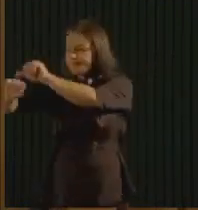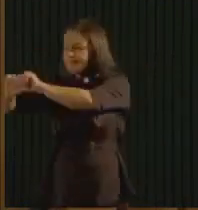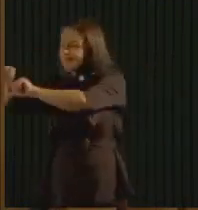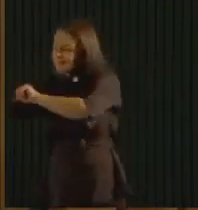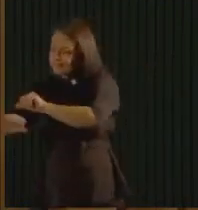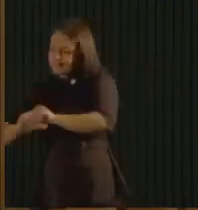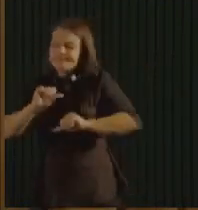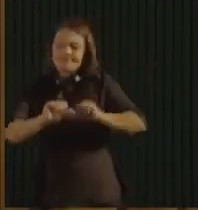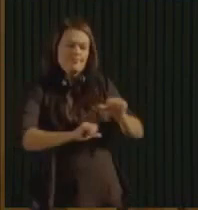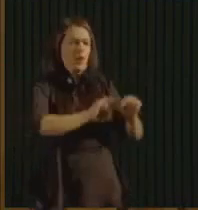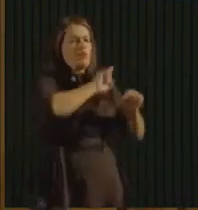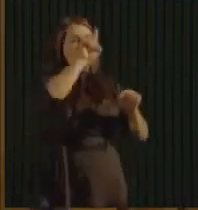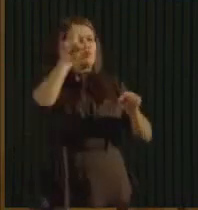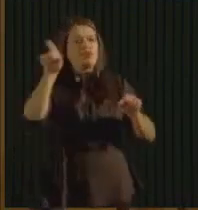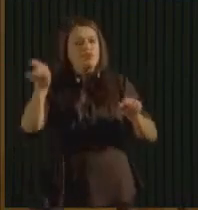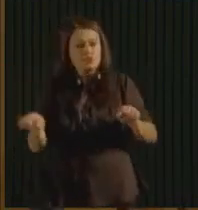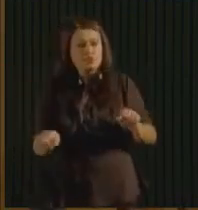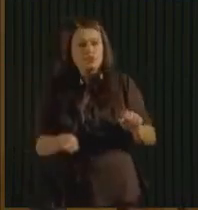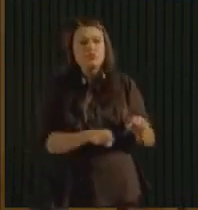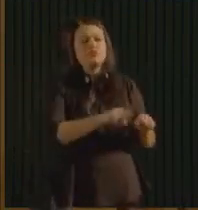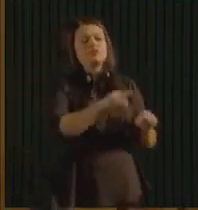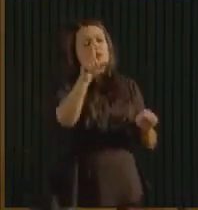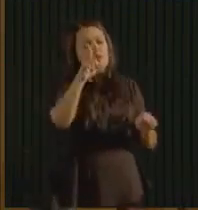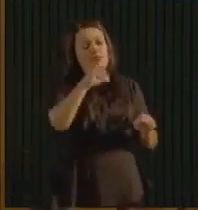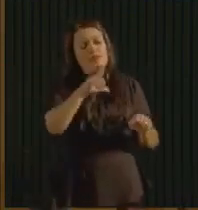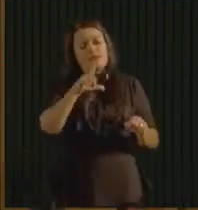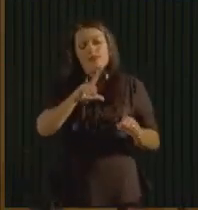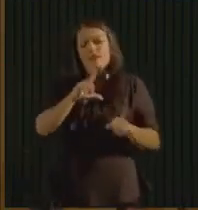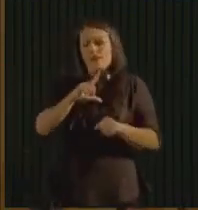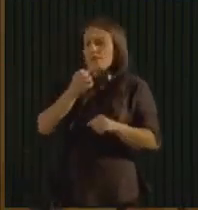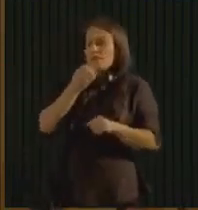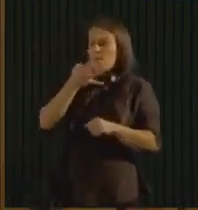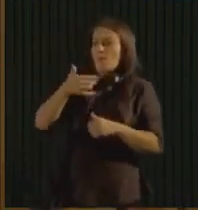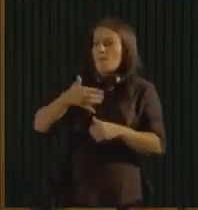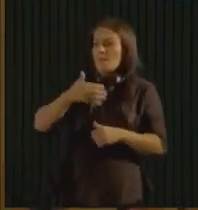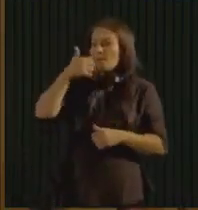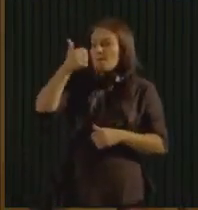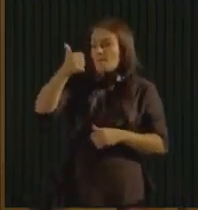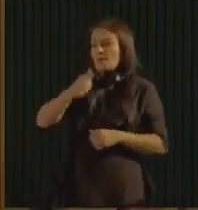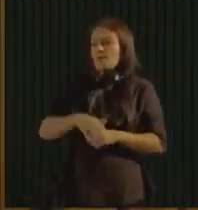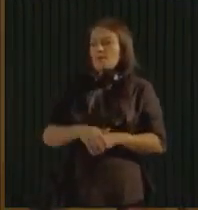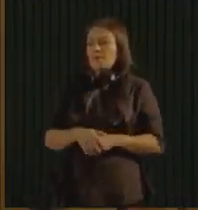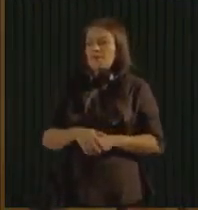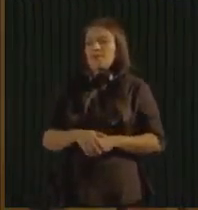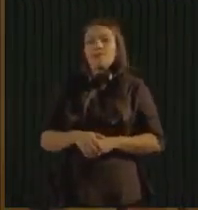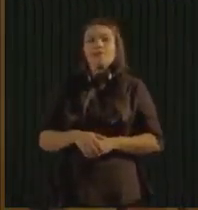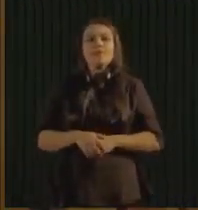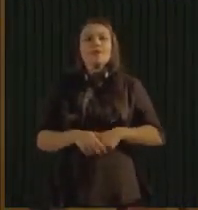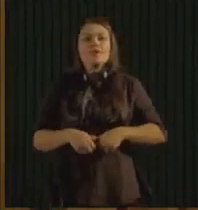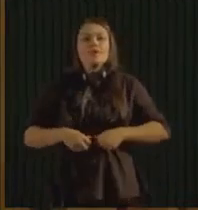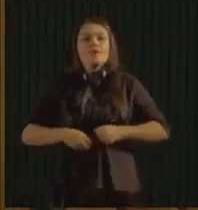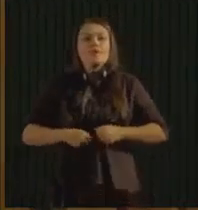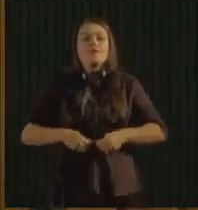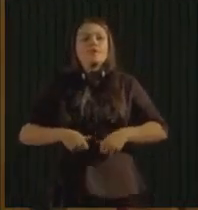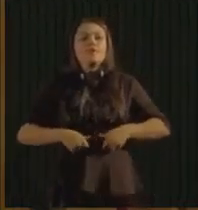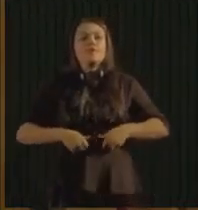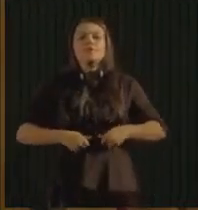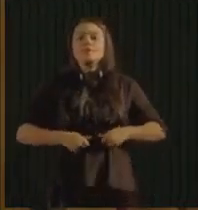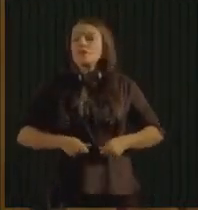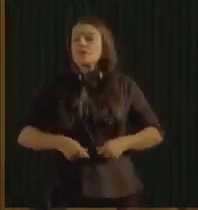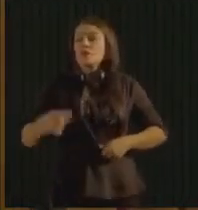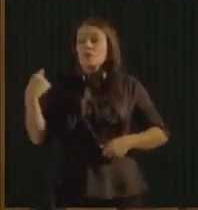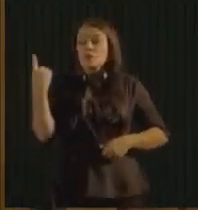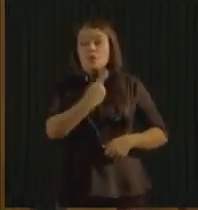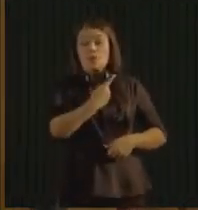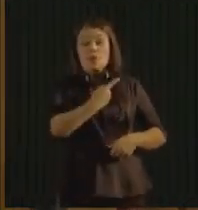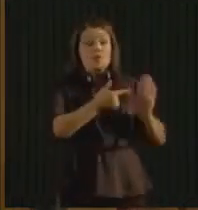com coleta e destinação de resíduos sólidos. Isso é uma prova que nós tivemos aqui com estatísticas